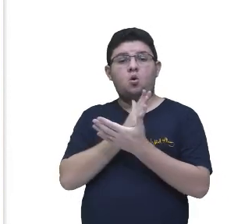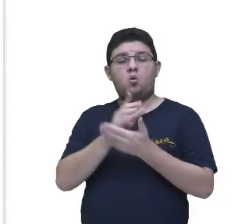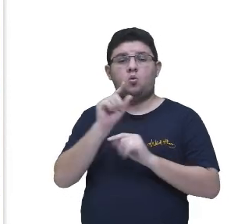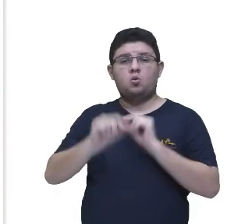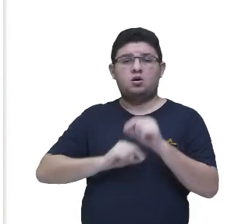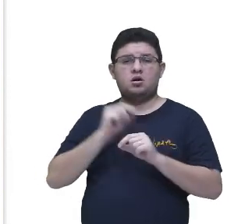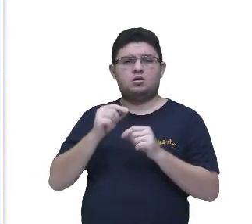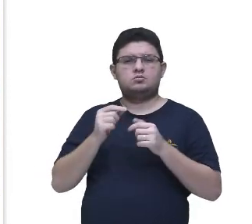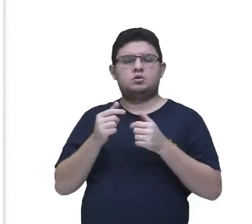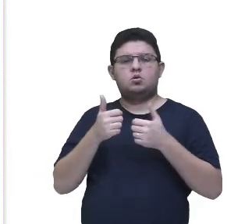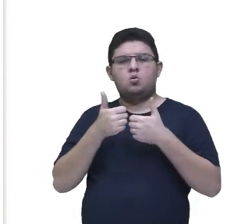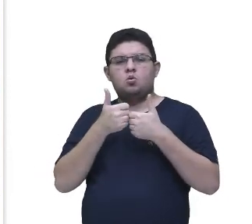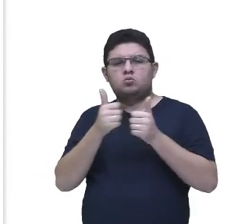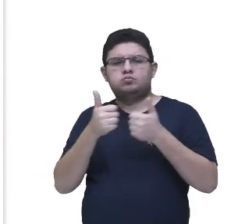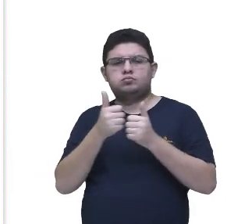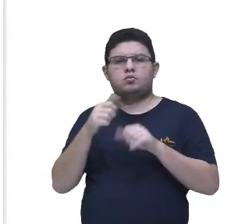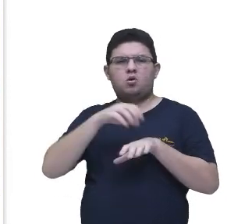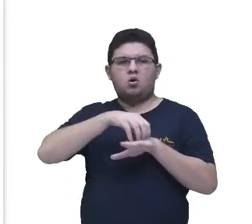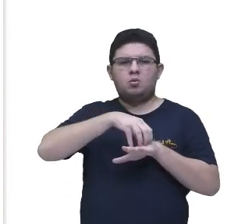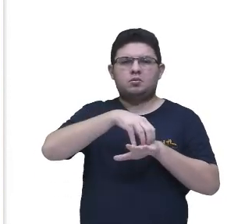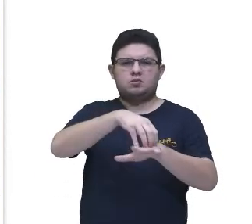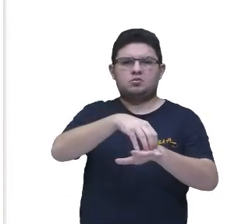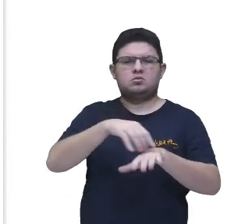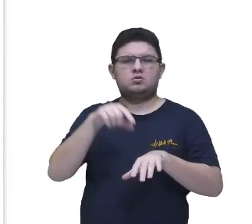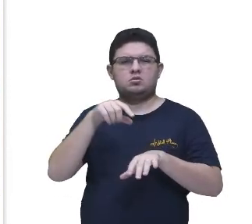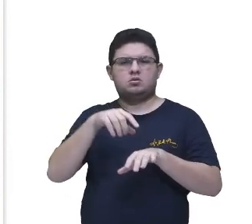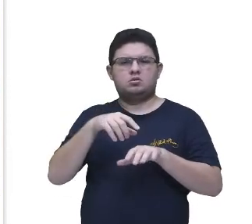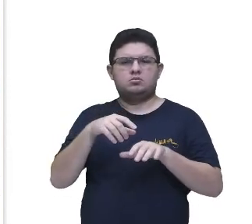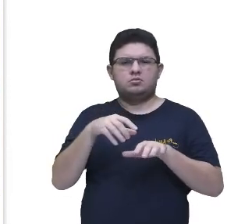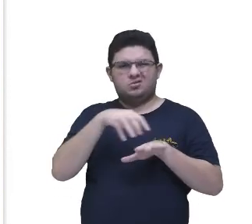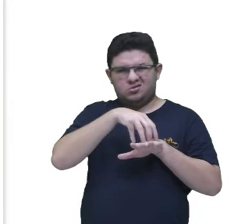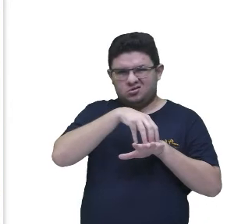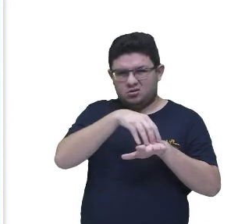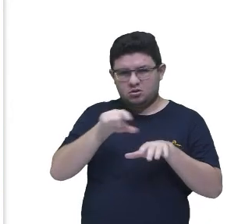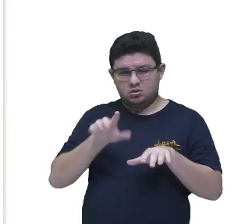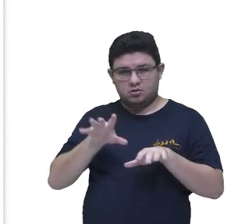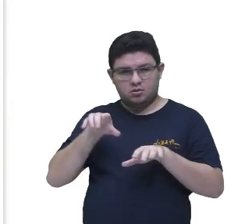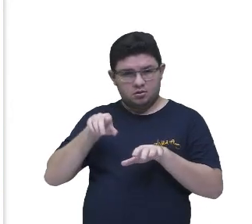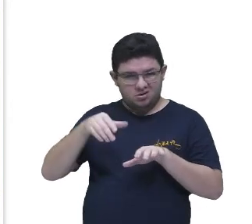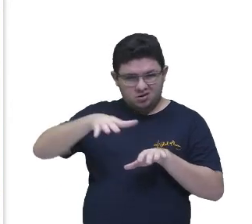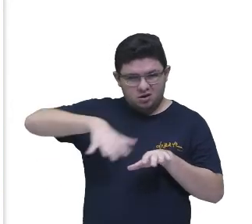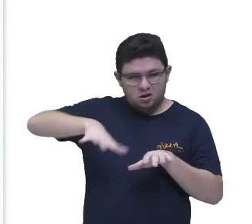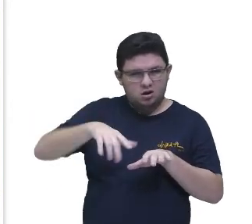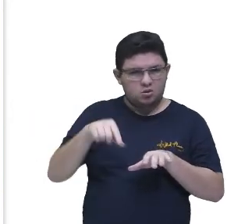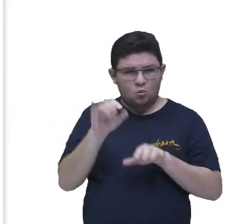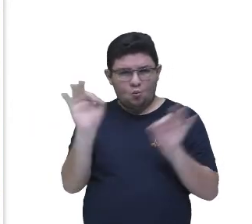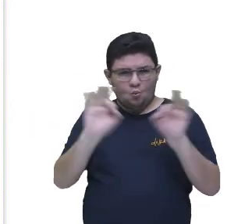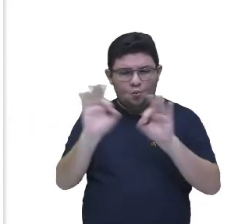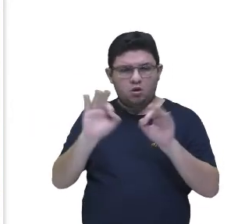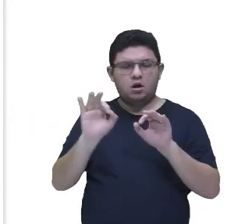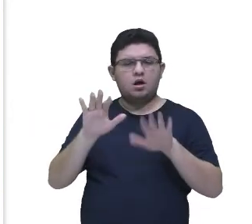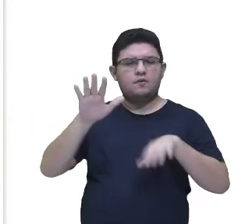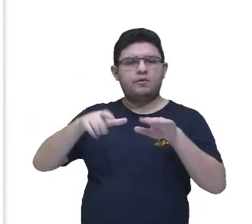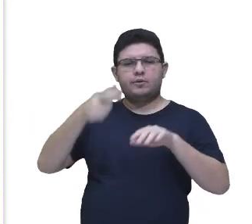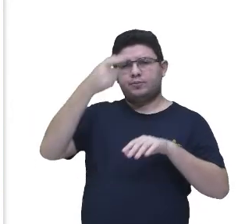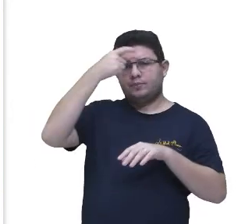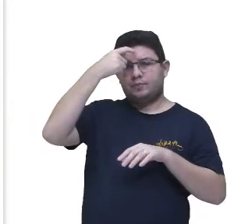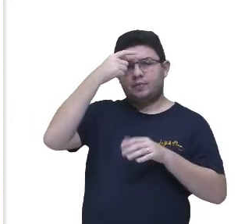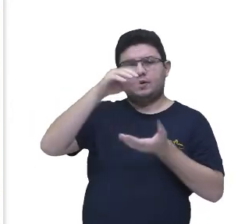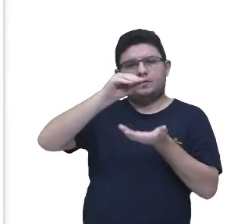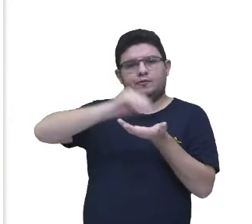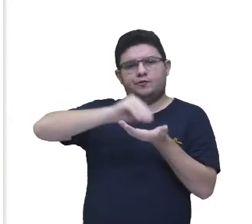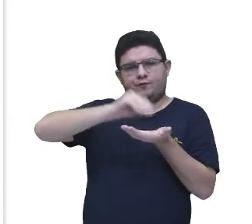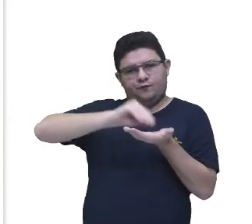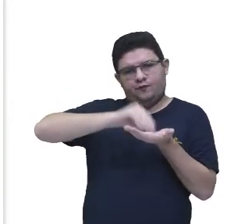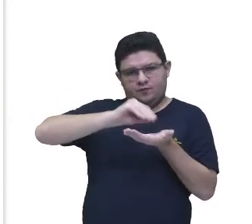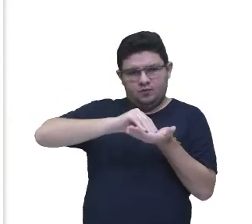em todos os bairros da cidade. Entretanto, o principal motivo desse fato é a total falta de bom senso da população. Então, existem pessoas que preferem não